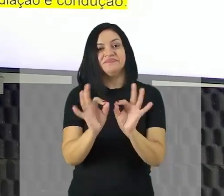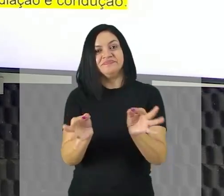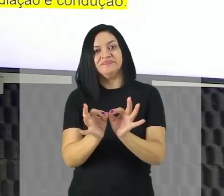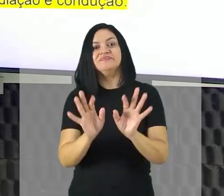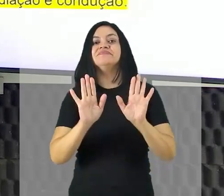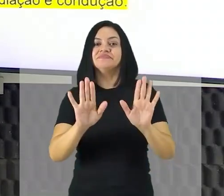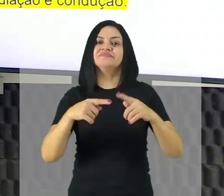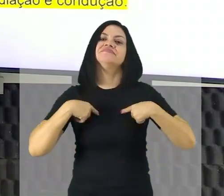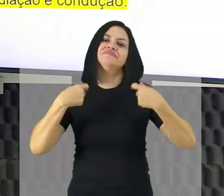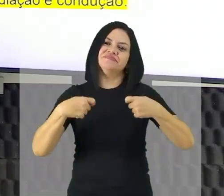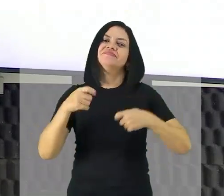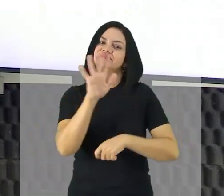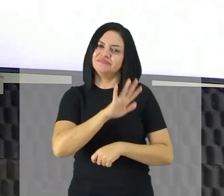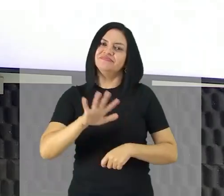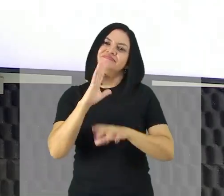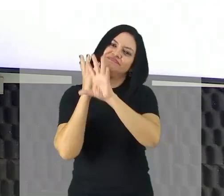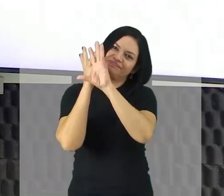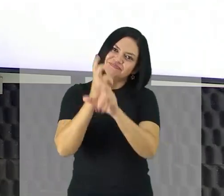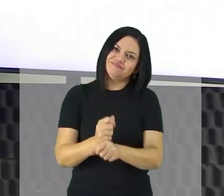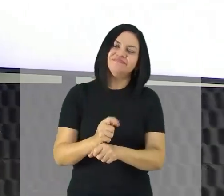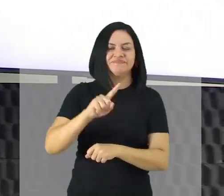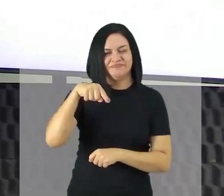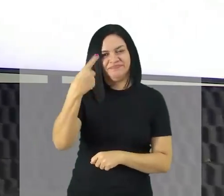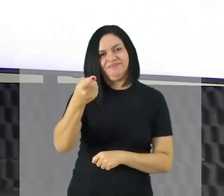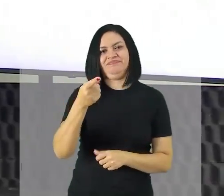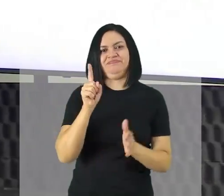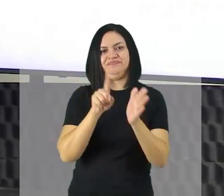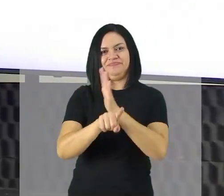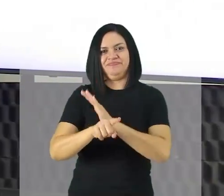eu precisei falar isso aqui tudinho para vocês. Vamos para a próxima.